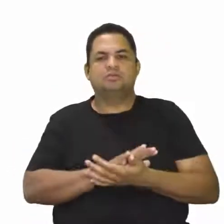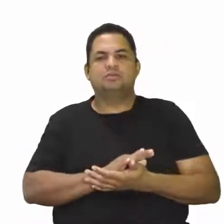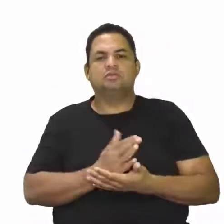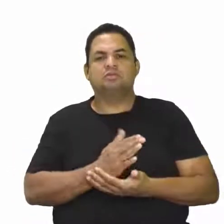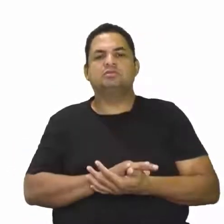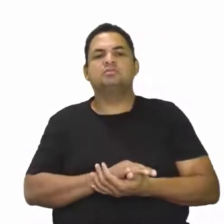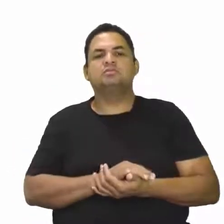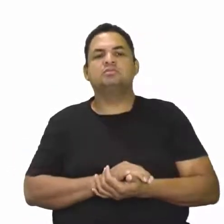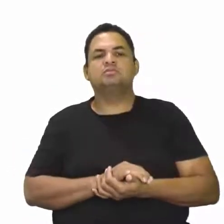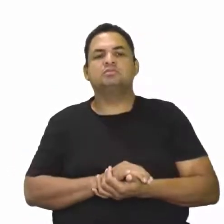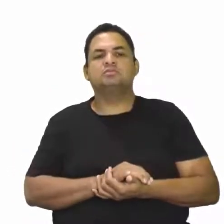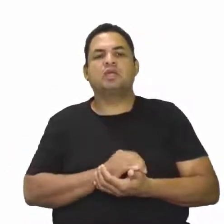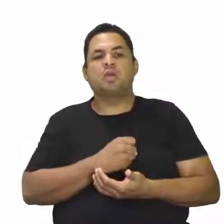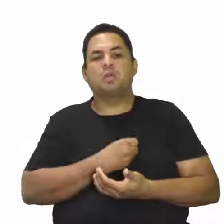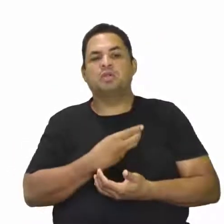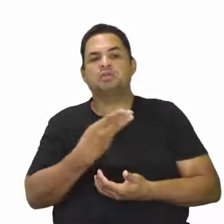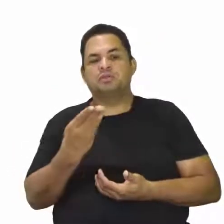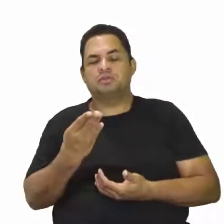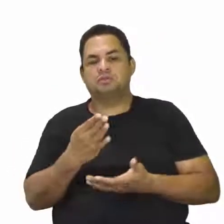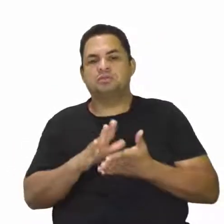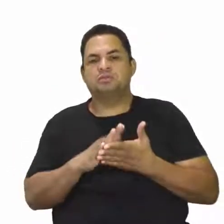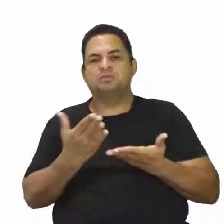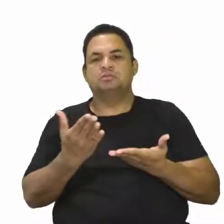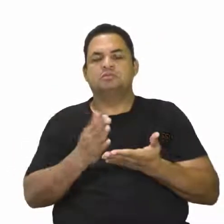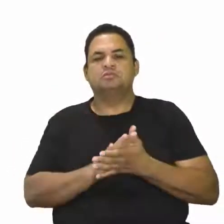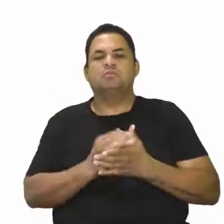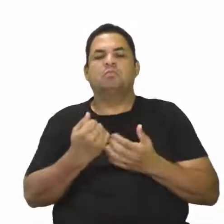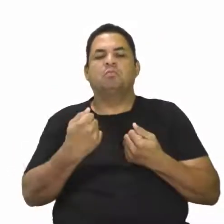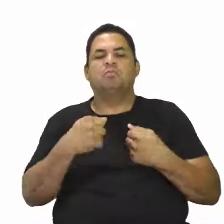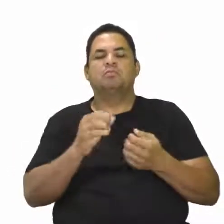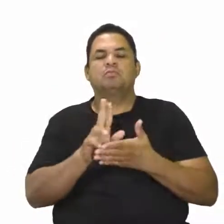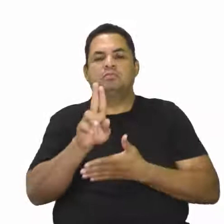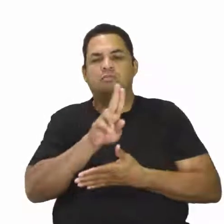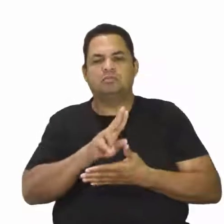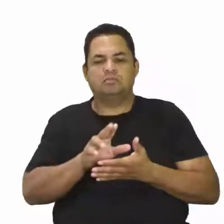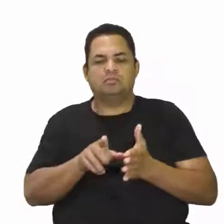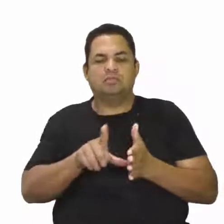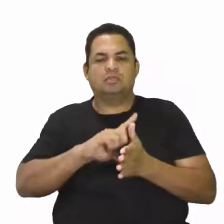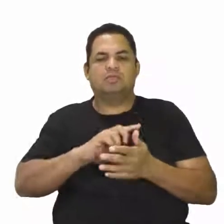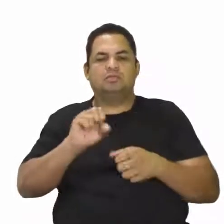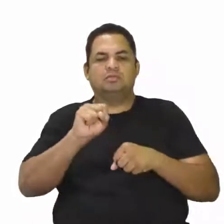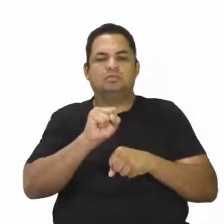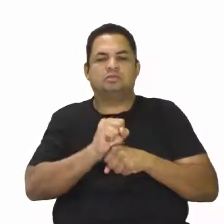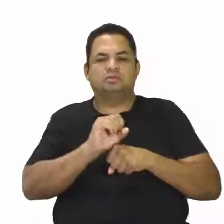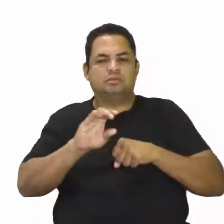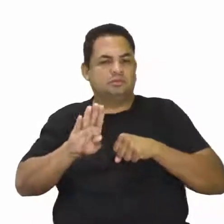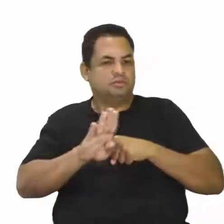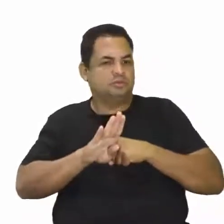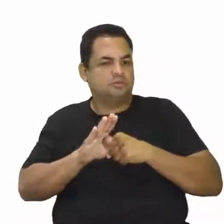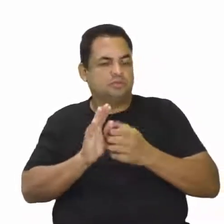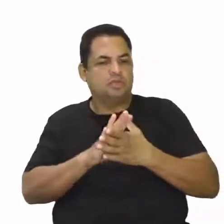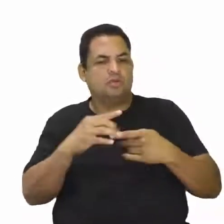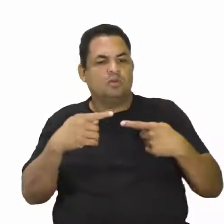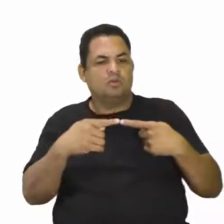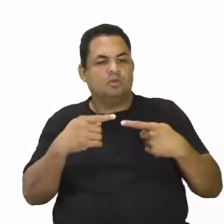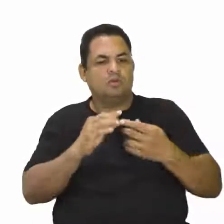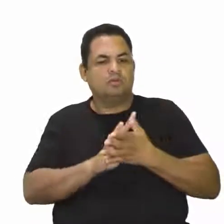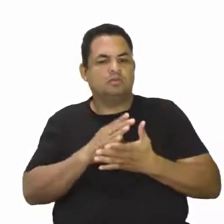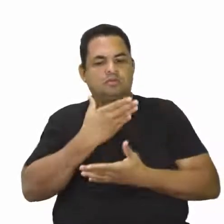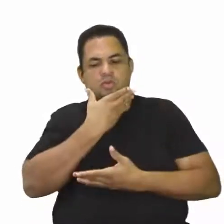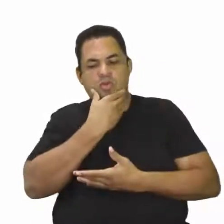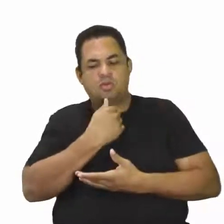ou seja, ele é um quantificador e ele pode ser usado antes de substantivo, fazendo a concordância em gênero